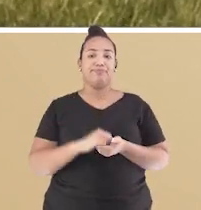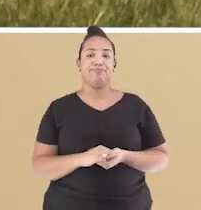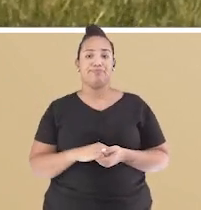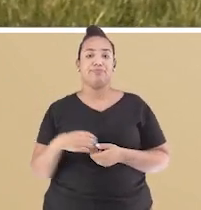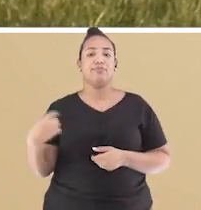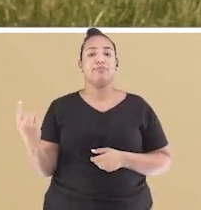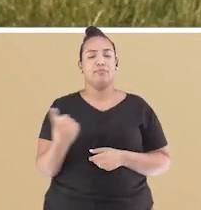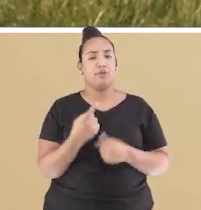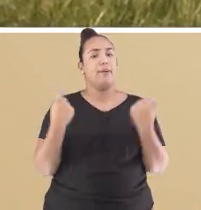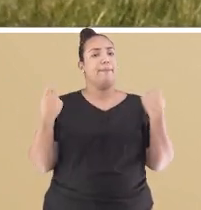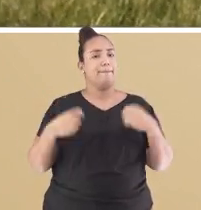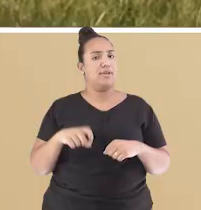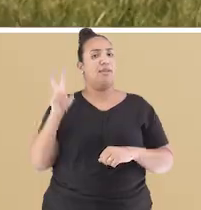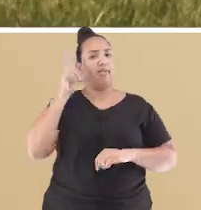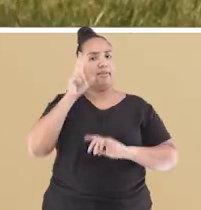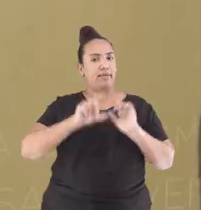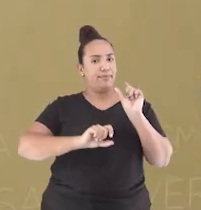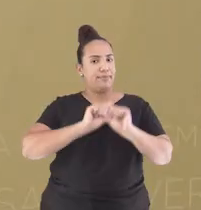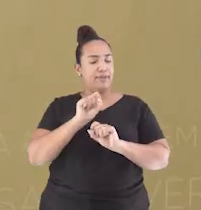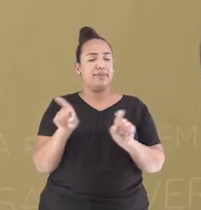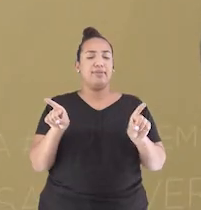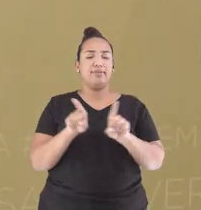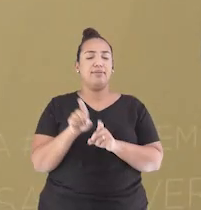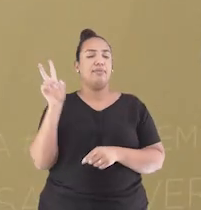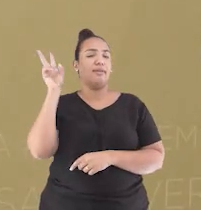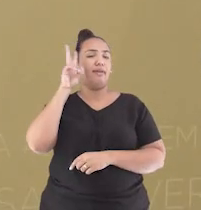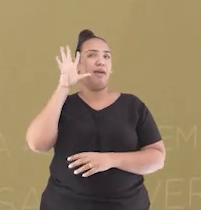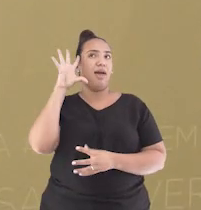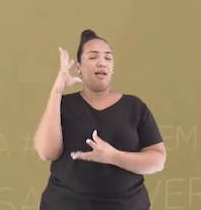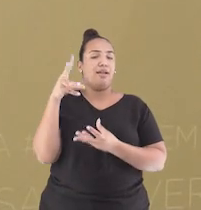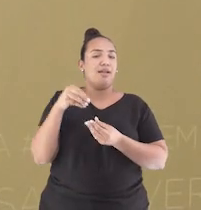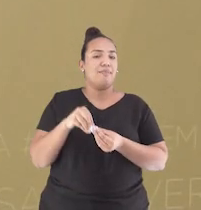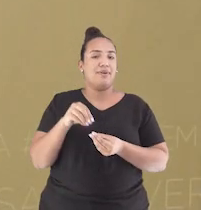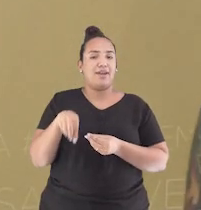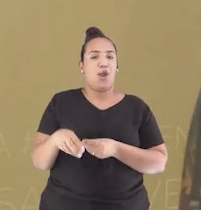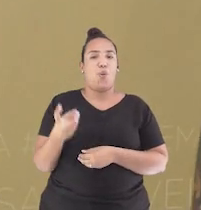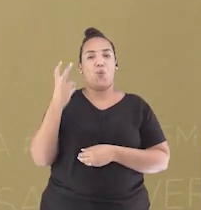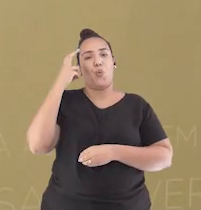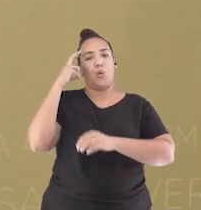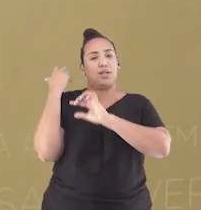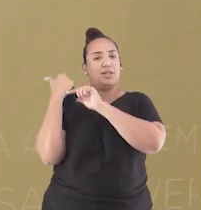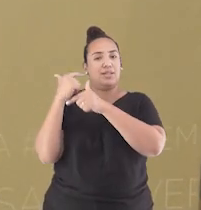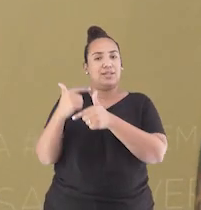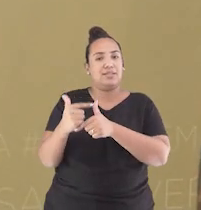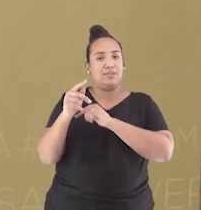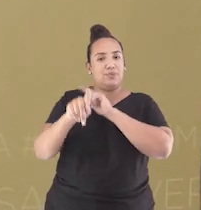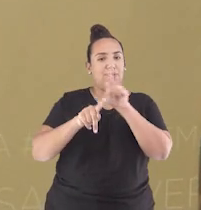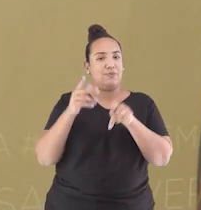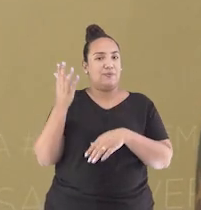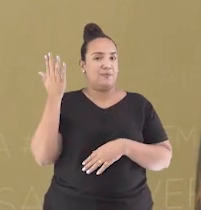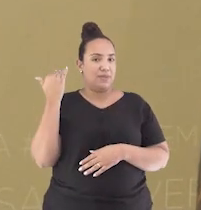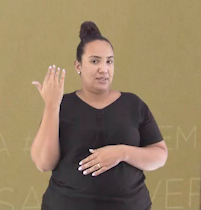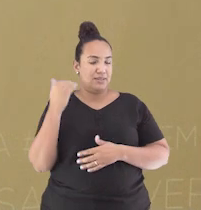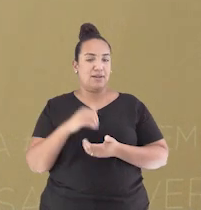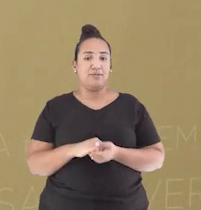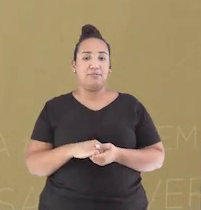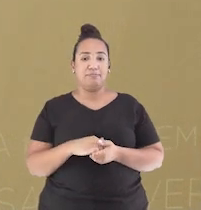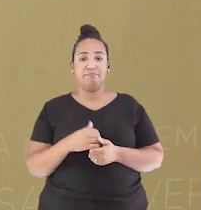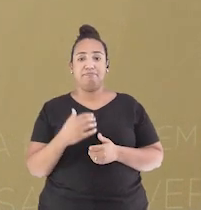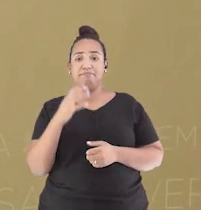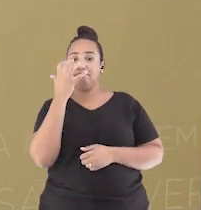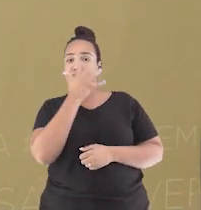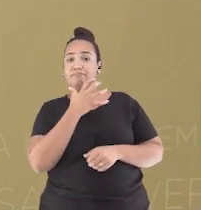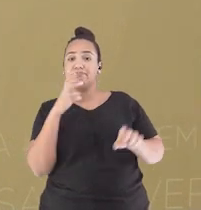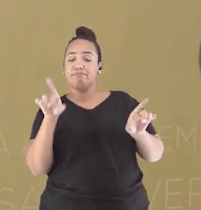de comunicação entre eles nos campos. E não podemos esquecer também que era uma forma de relembrar as tradições dos seus